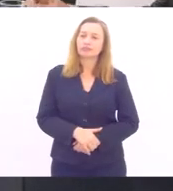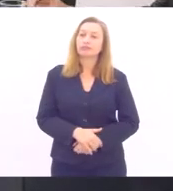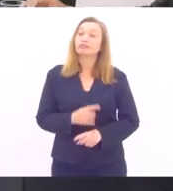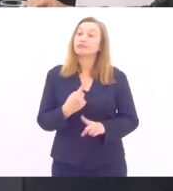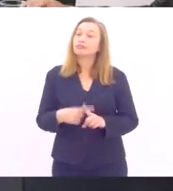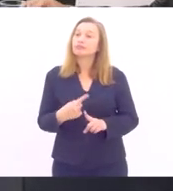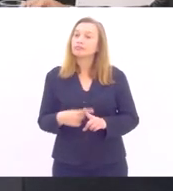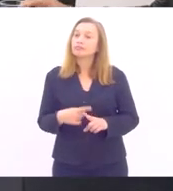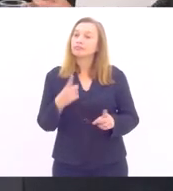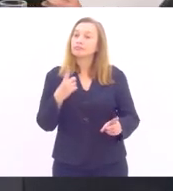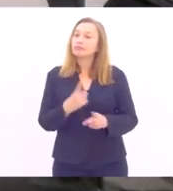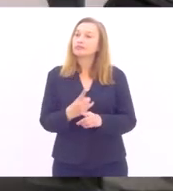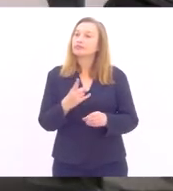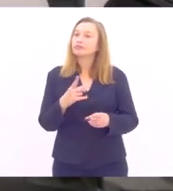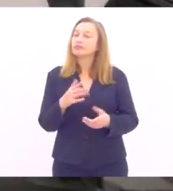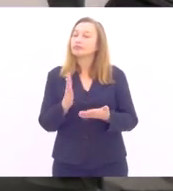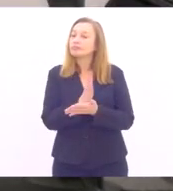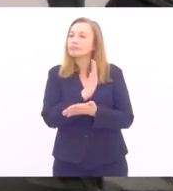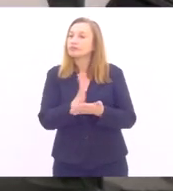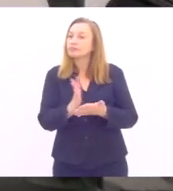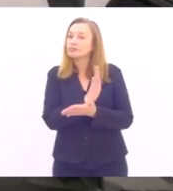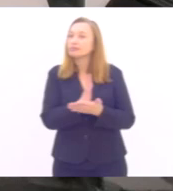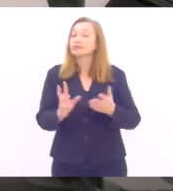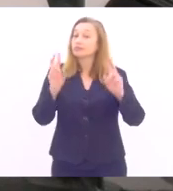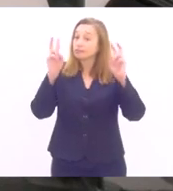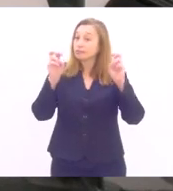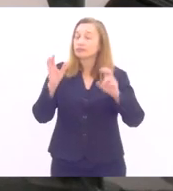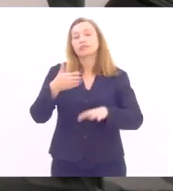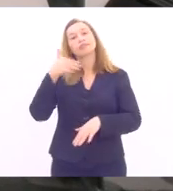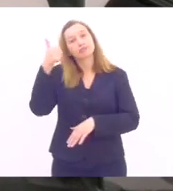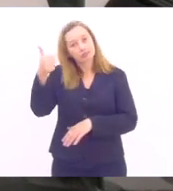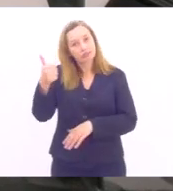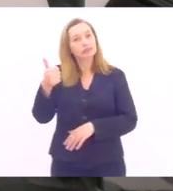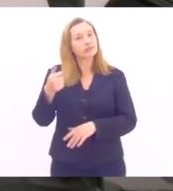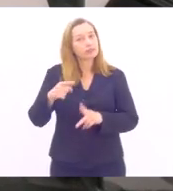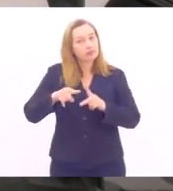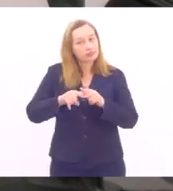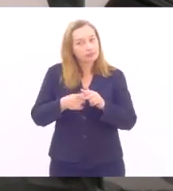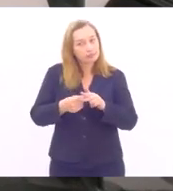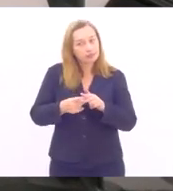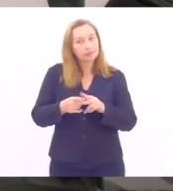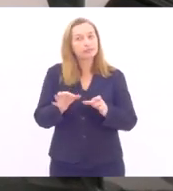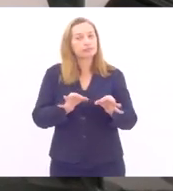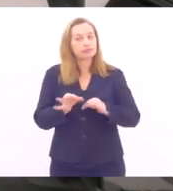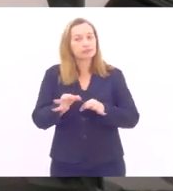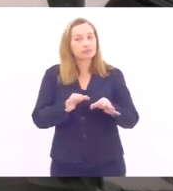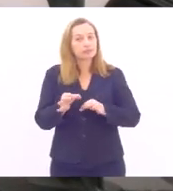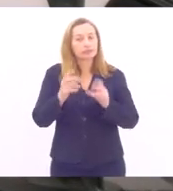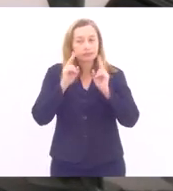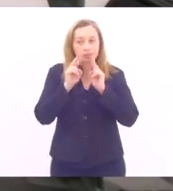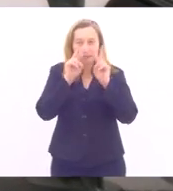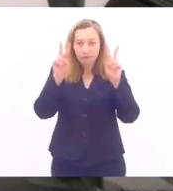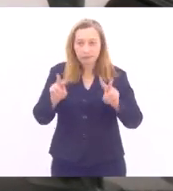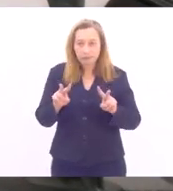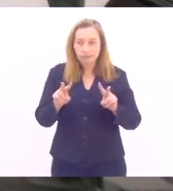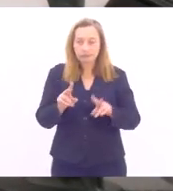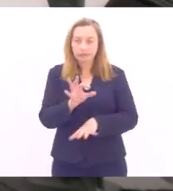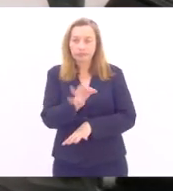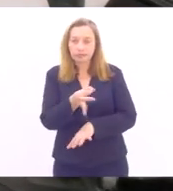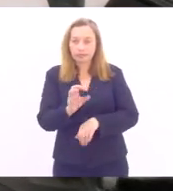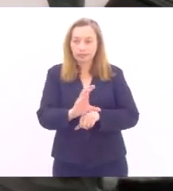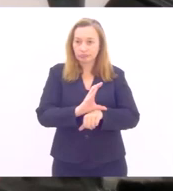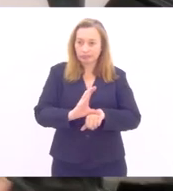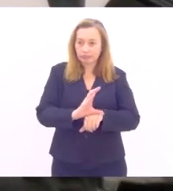porque encontramos aqui algumas questões que precisam ser melhor enfrentadas do ponto de vista da legalidade e da própria